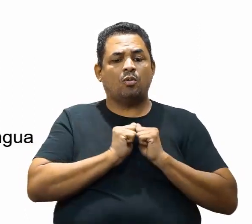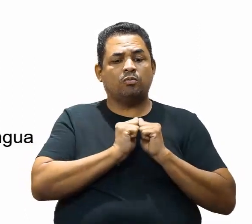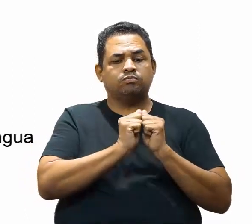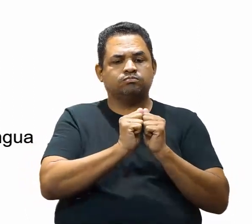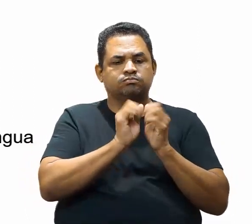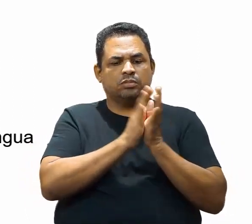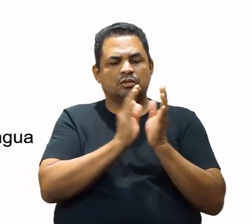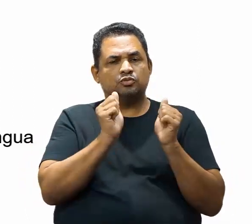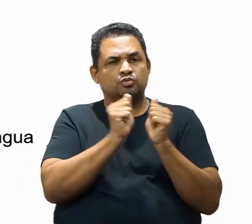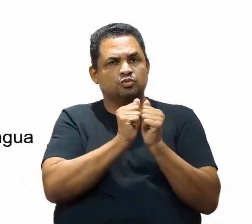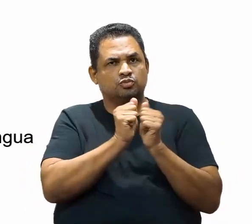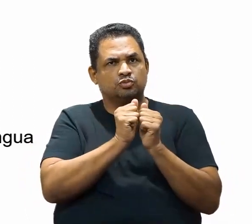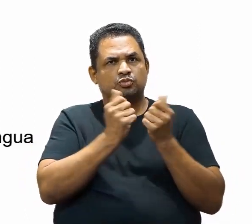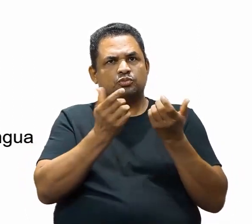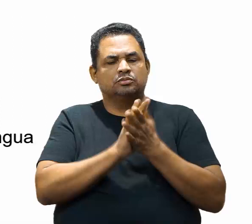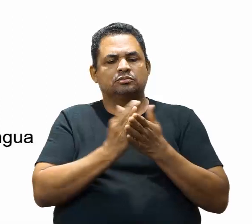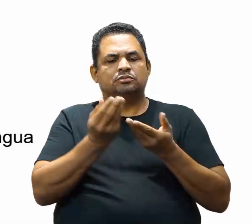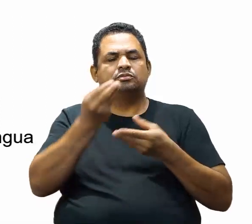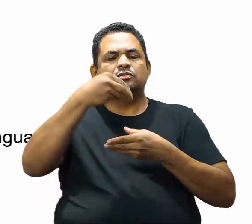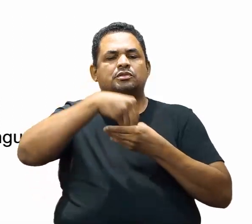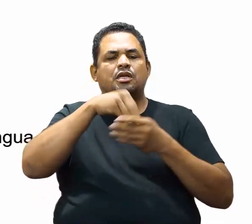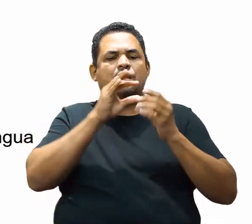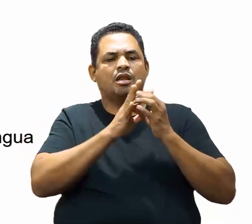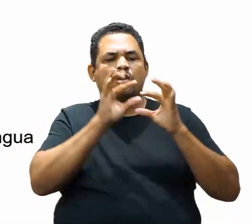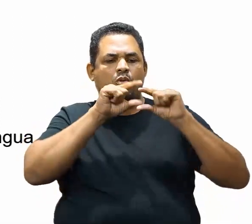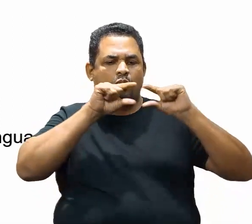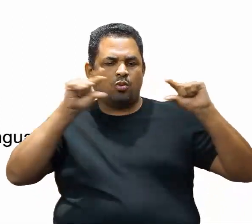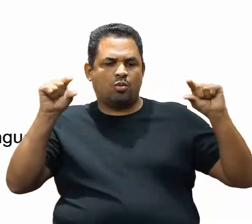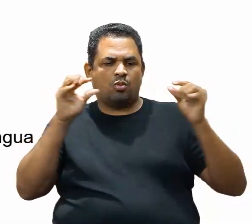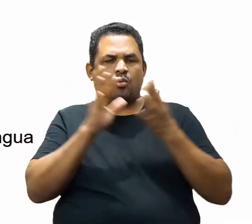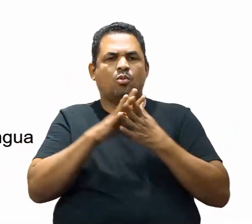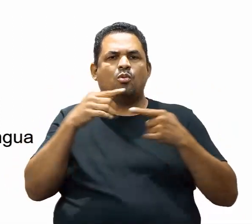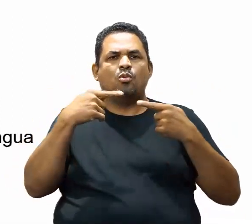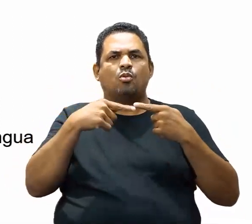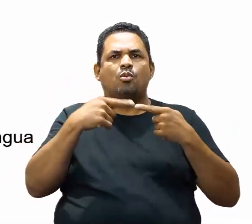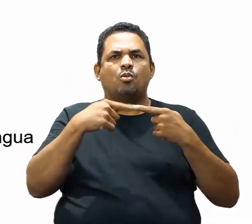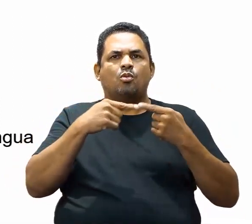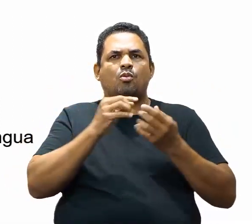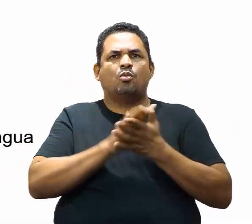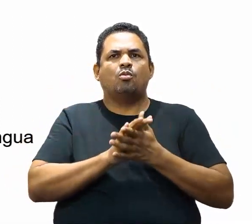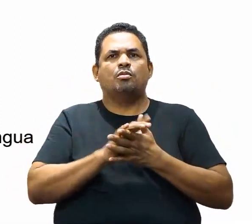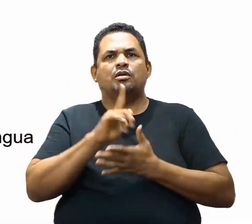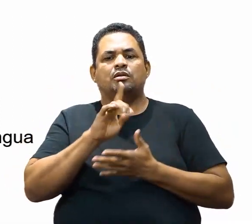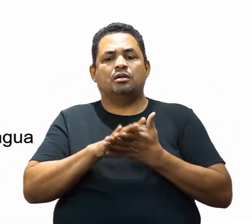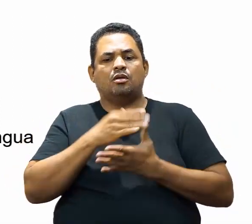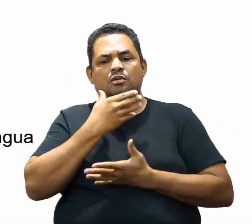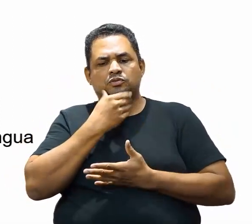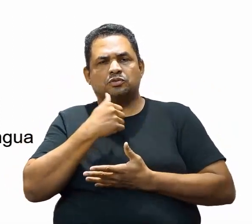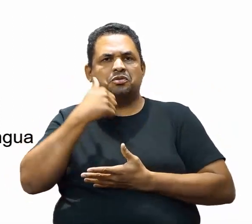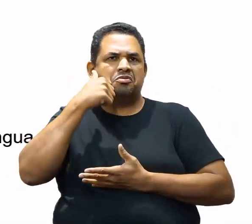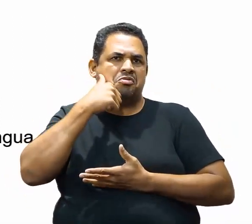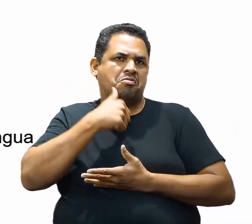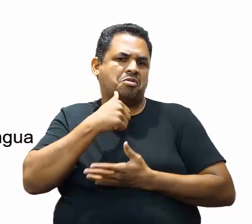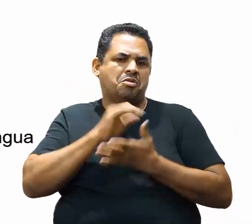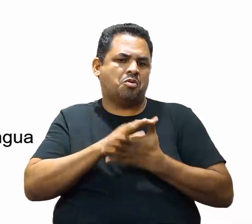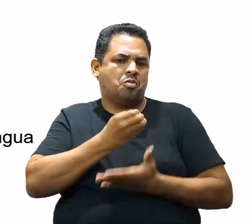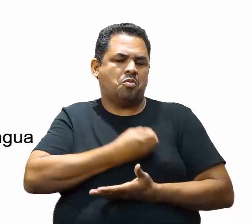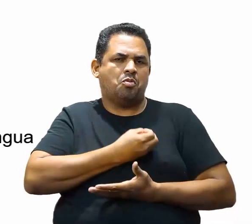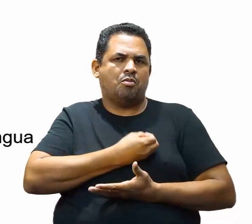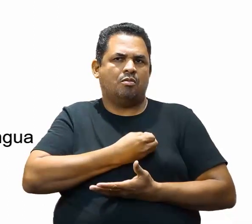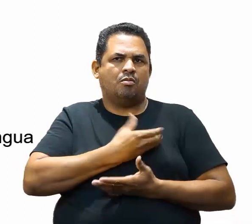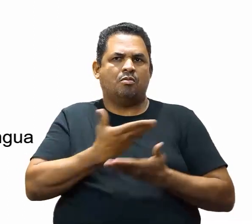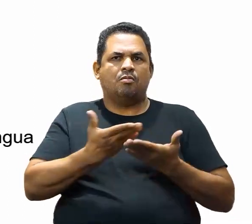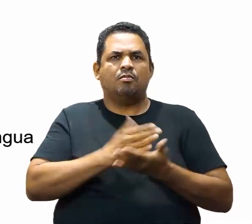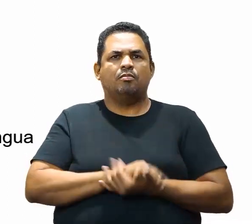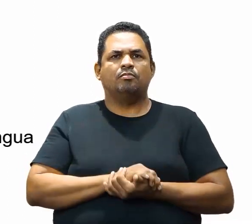esse elemento dentro da oração, concordando com ele em gênero e número. Então, os artigos ou os artículos